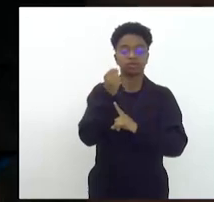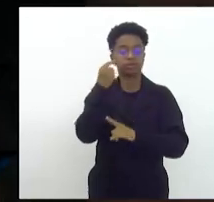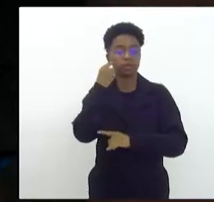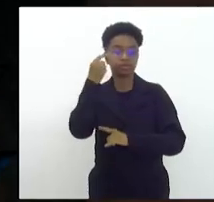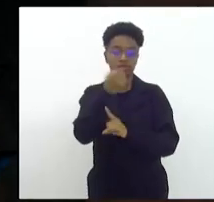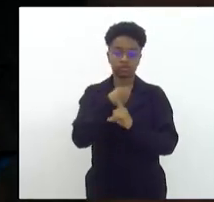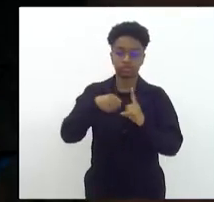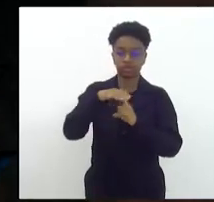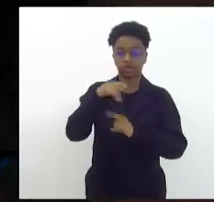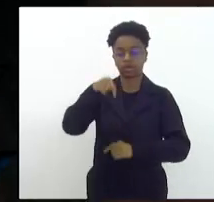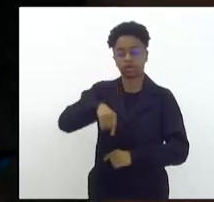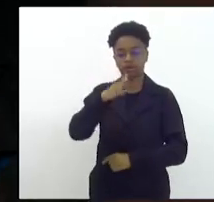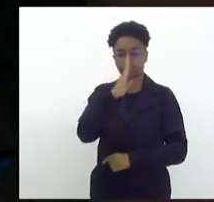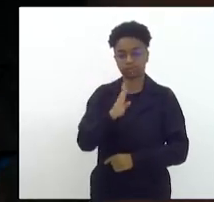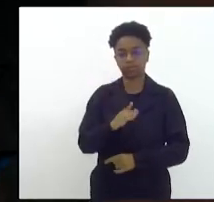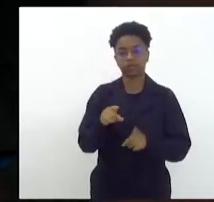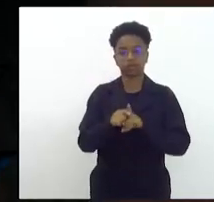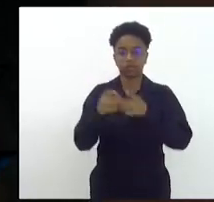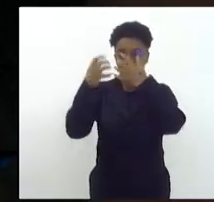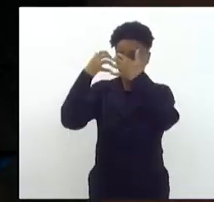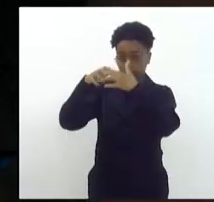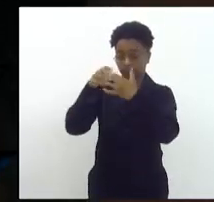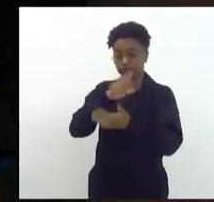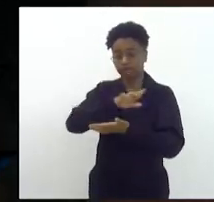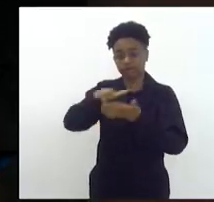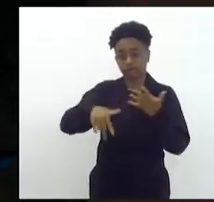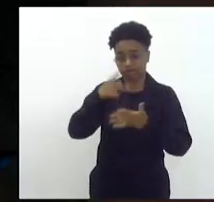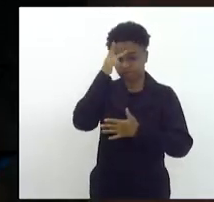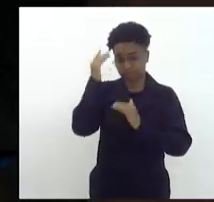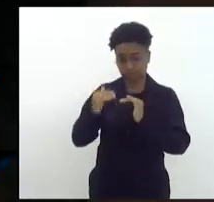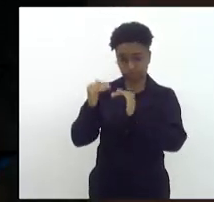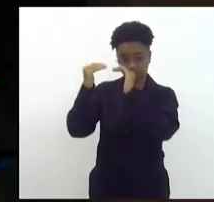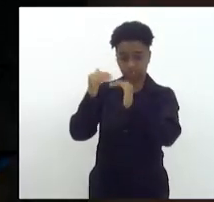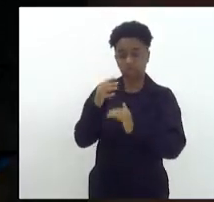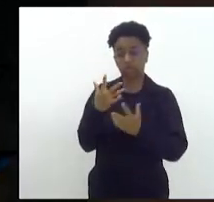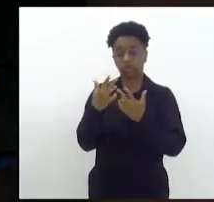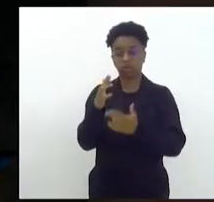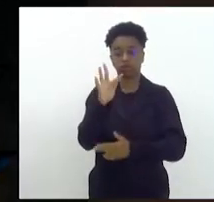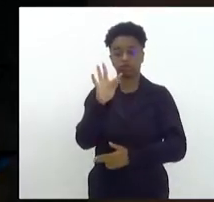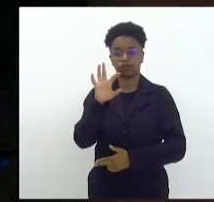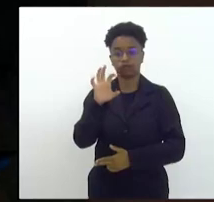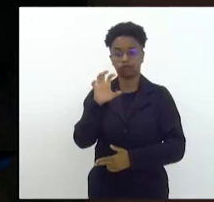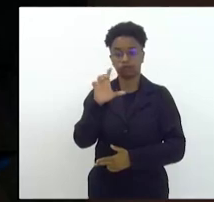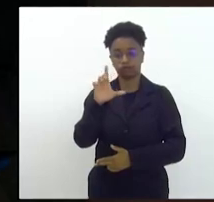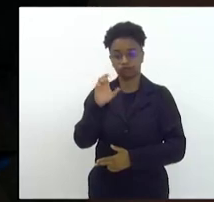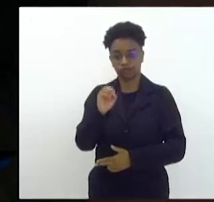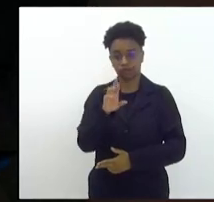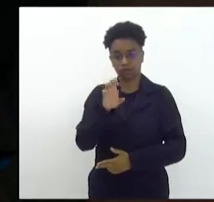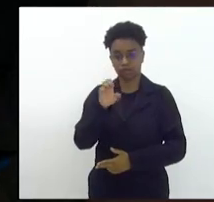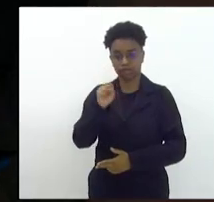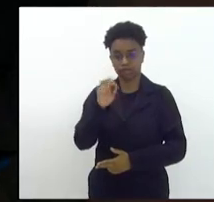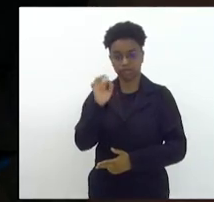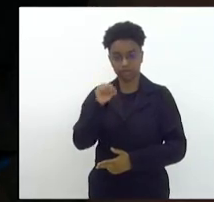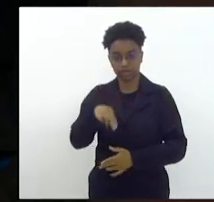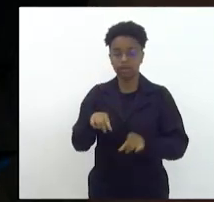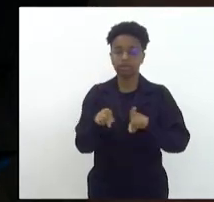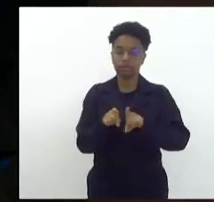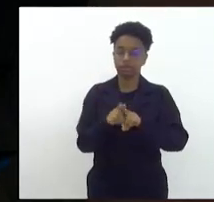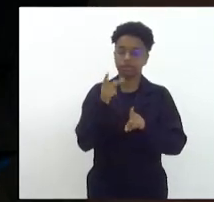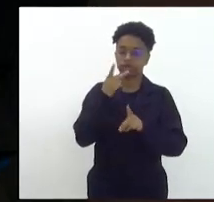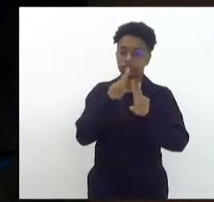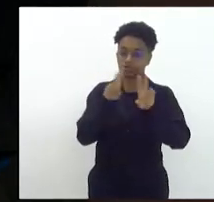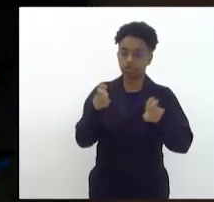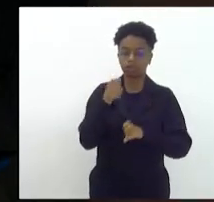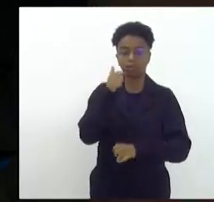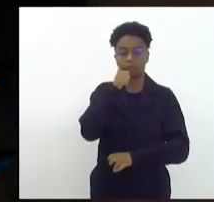diversos autores gigantes como florestan Fernandes mas também falar de mulheres negras como Virgínia